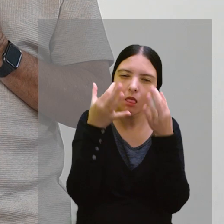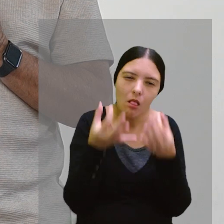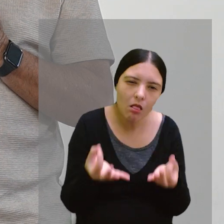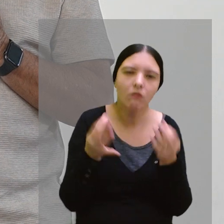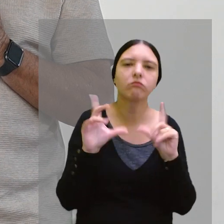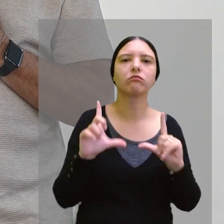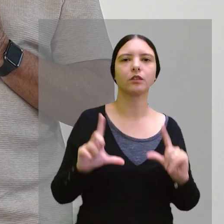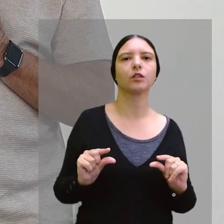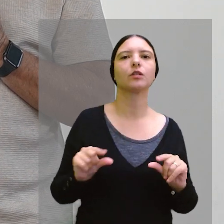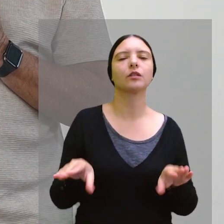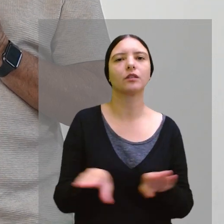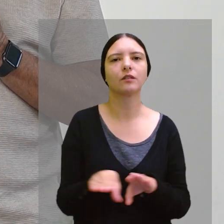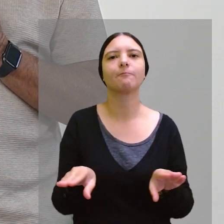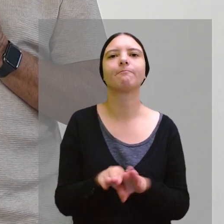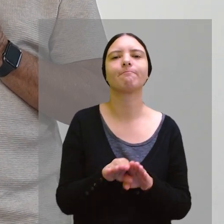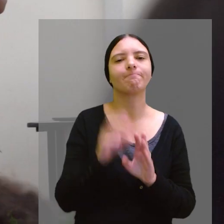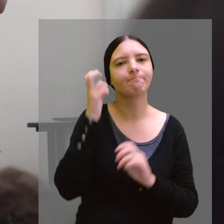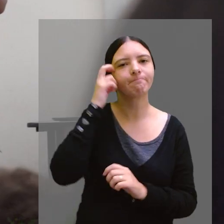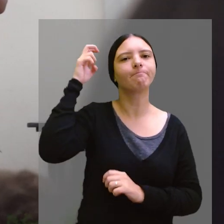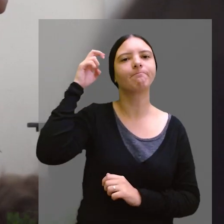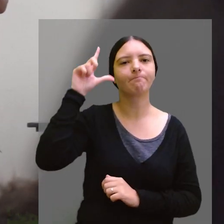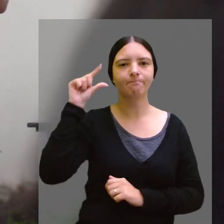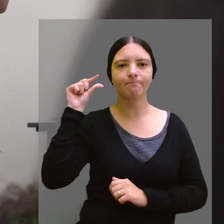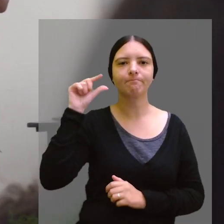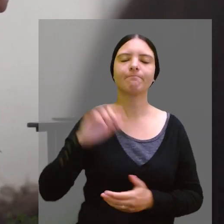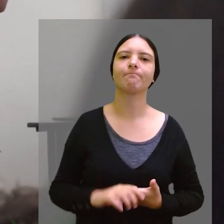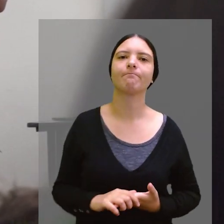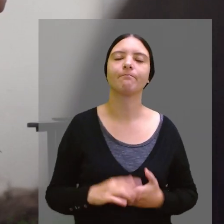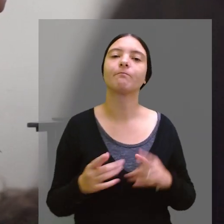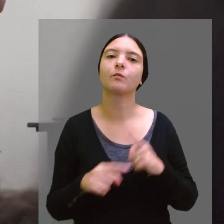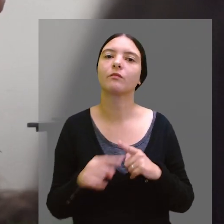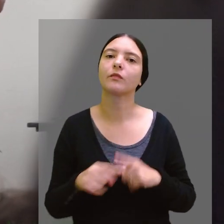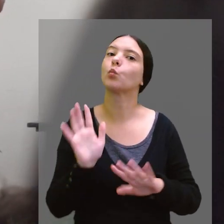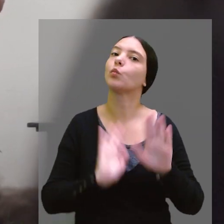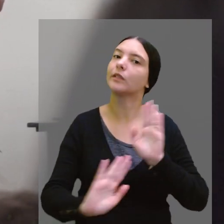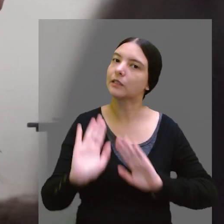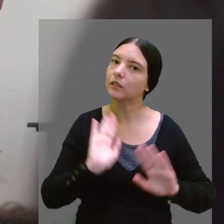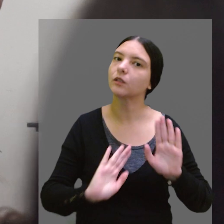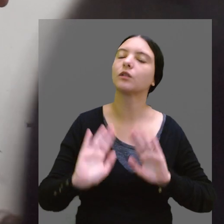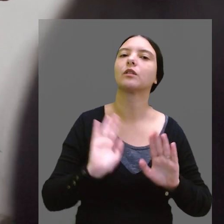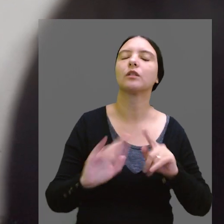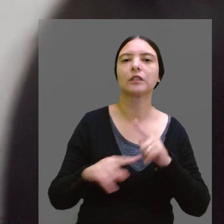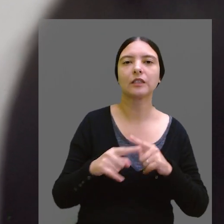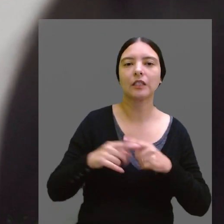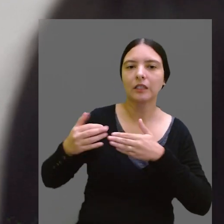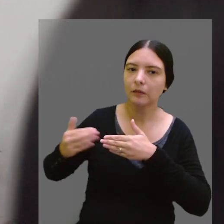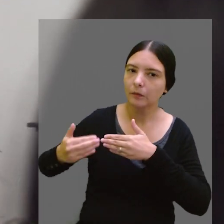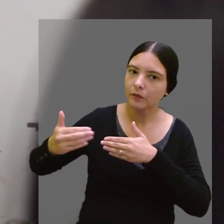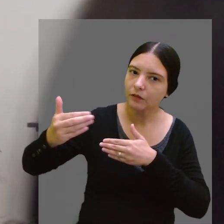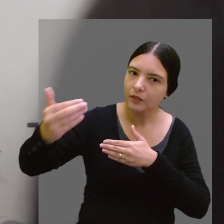desatentas e menos inteligentes. De modo que tomem cuidado daqui para